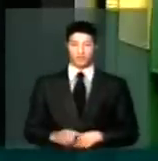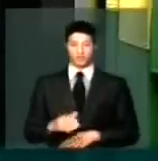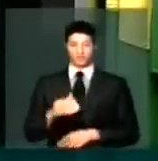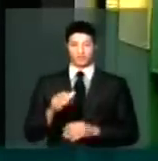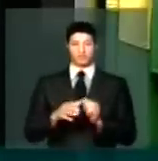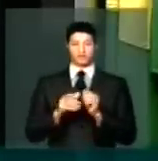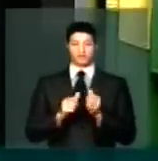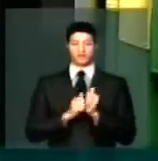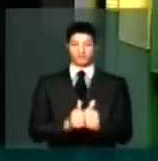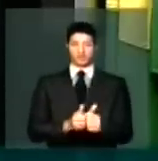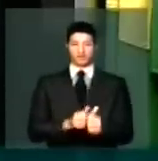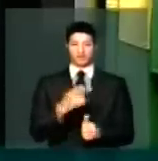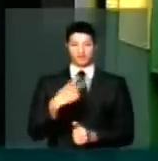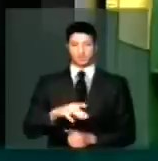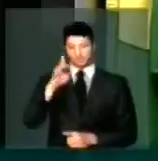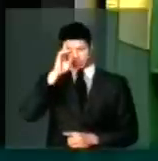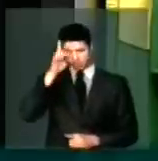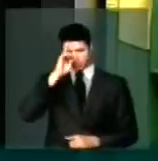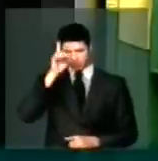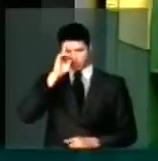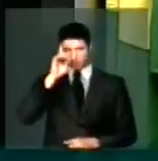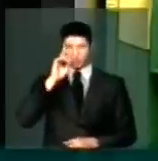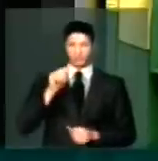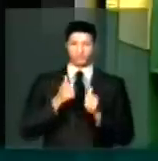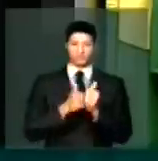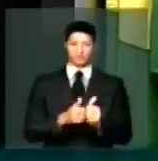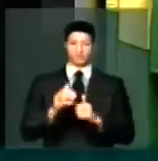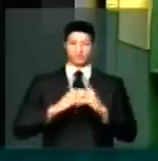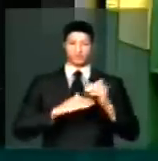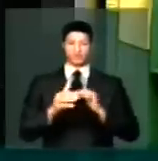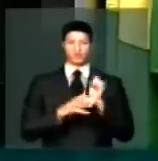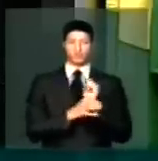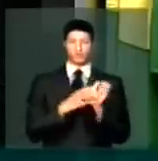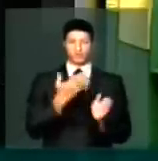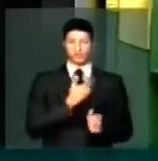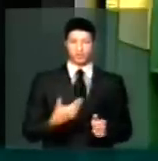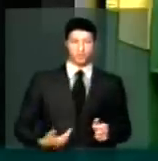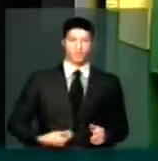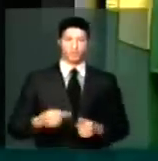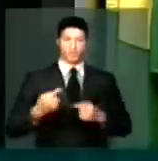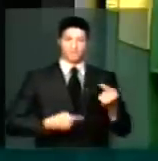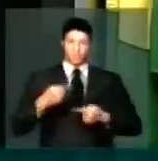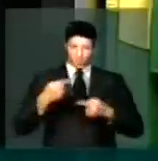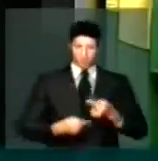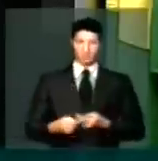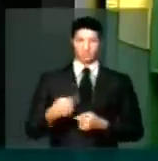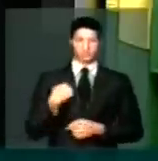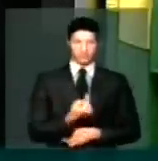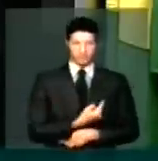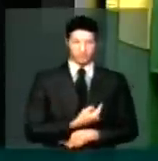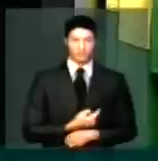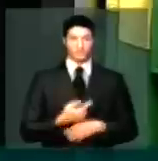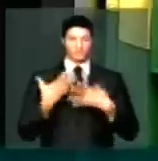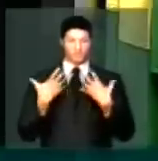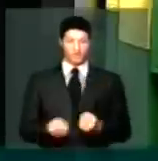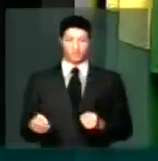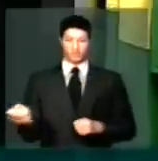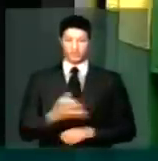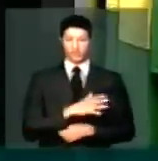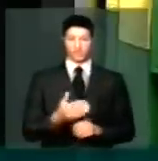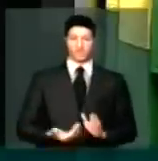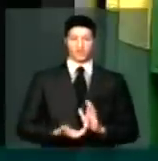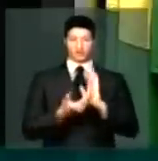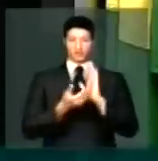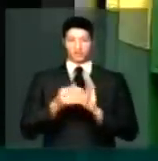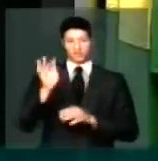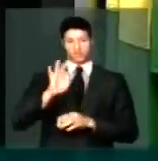o povo brasileiro siga o delegado Valdir. Todo dia a gente dá uma pitada lá sobre segurança pública, sobre política, e nós vamos inovar aqui na